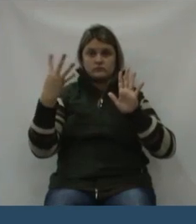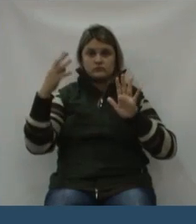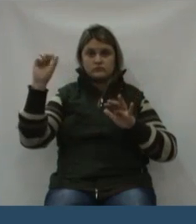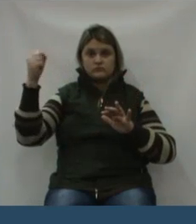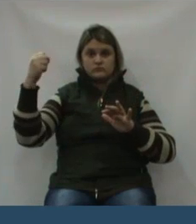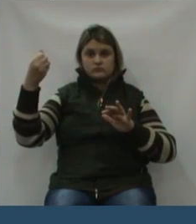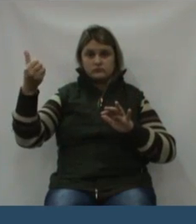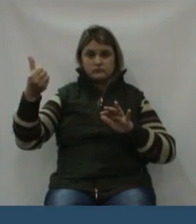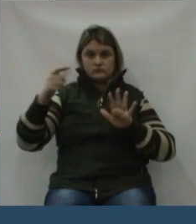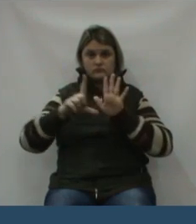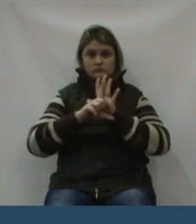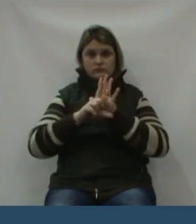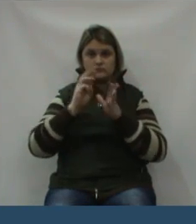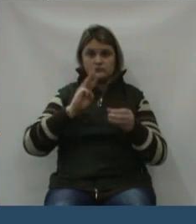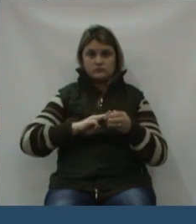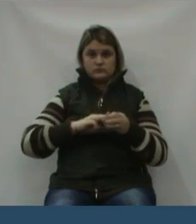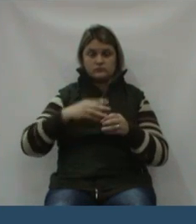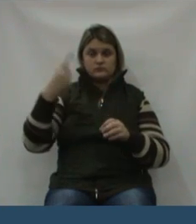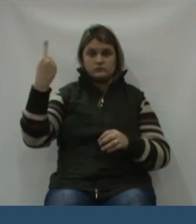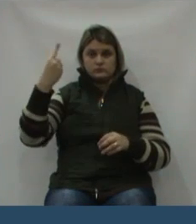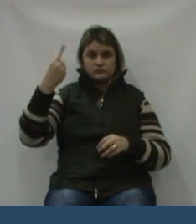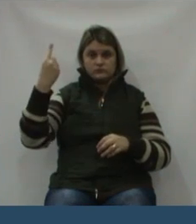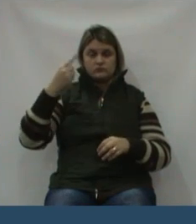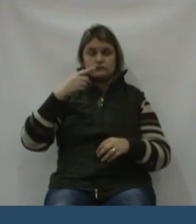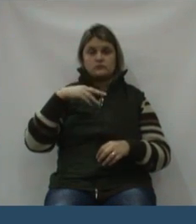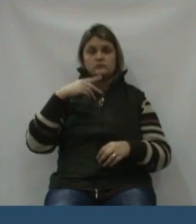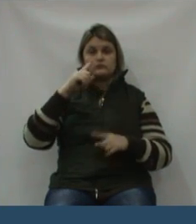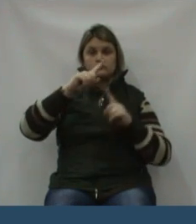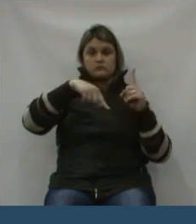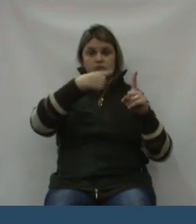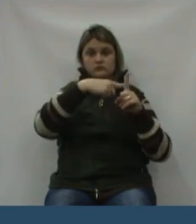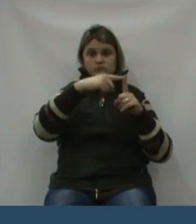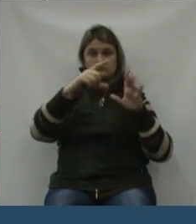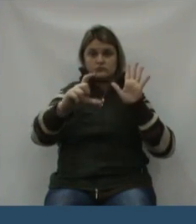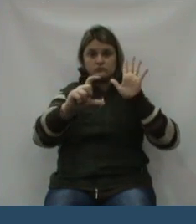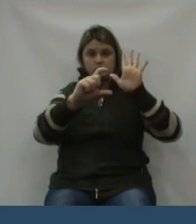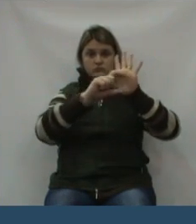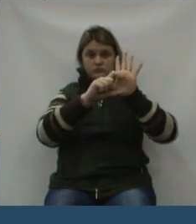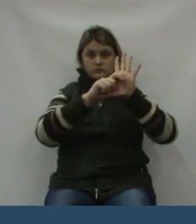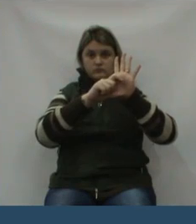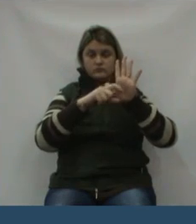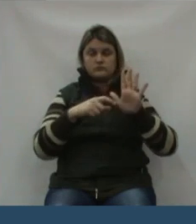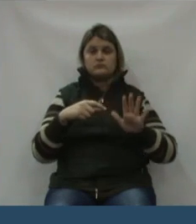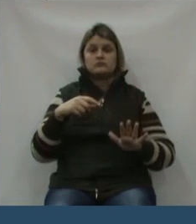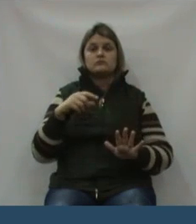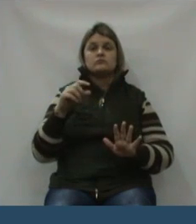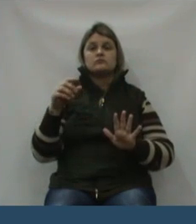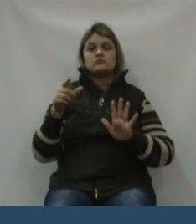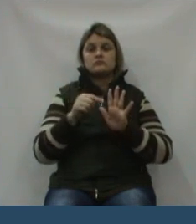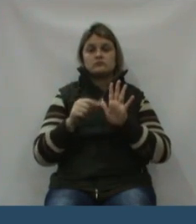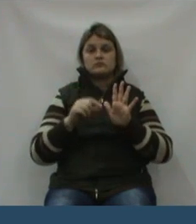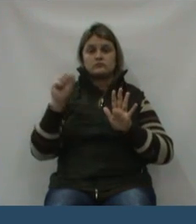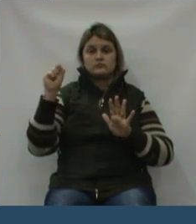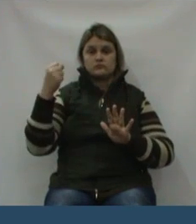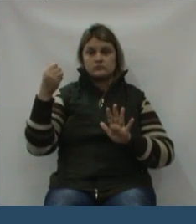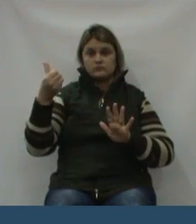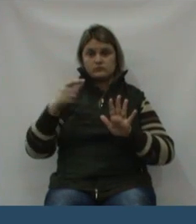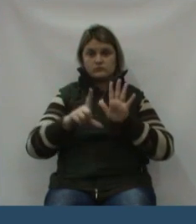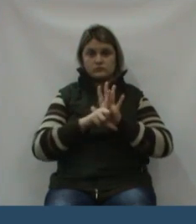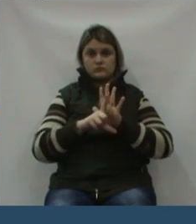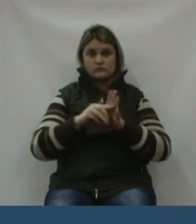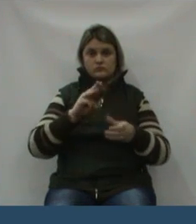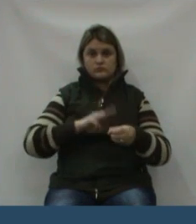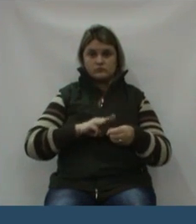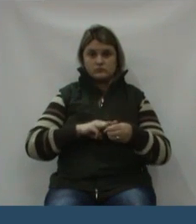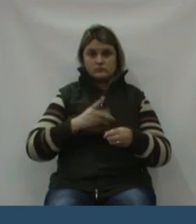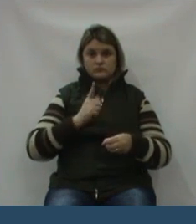86 da Lei Orgânica Municipal. Artigo 1º. Fica acrescido o parágrafo 4º no artigo 86 da Lei Orgânica Municipal, que